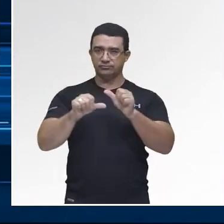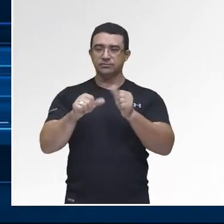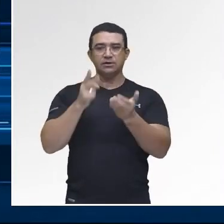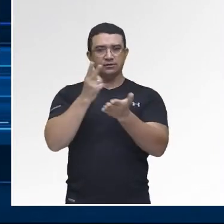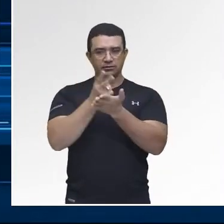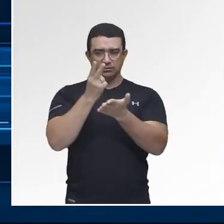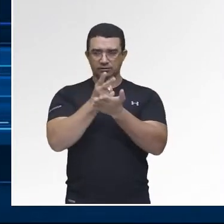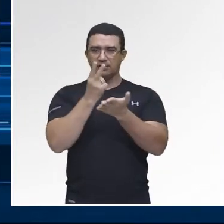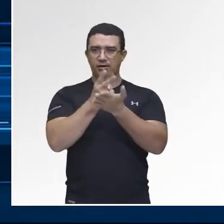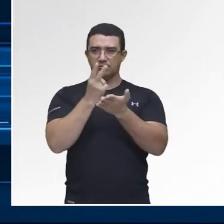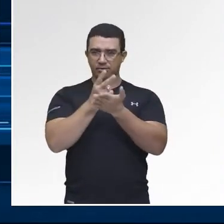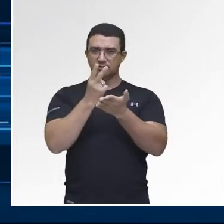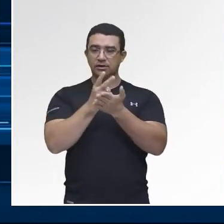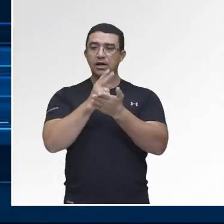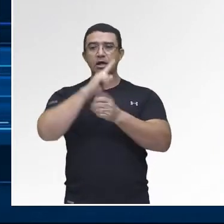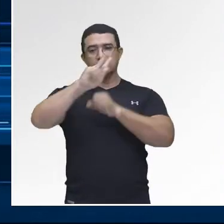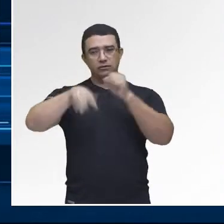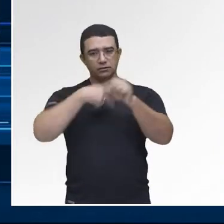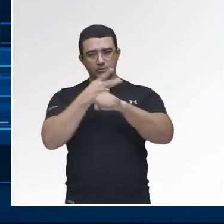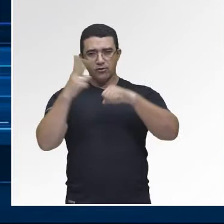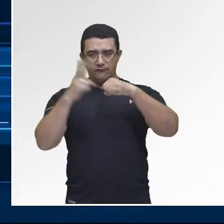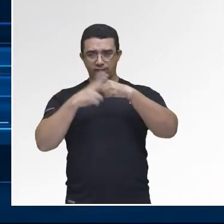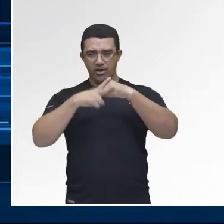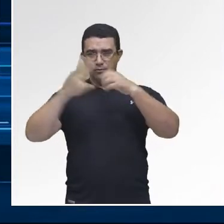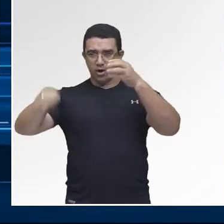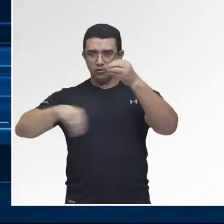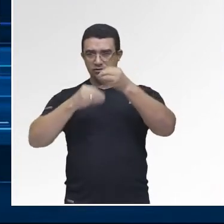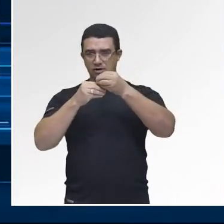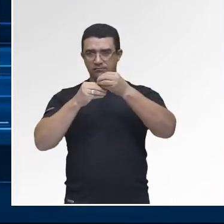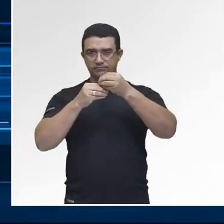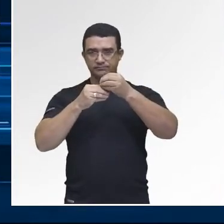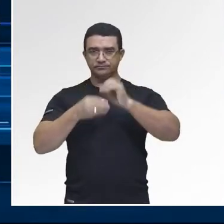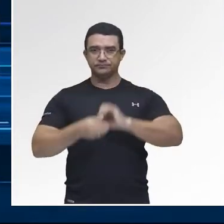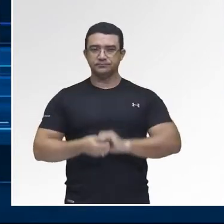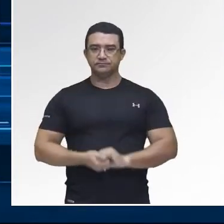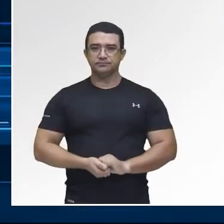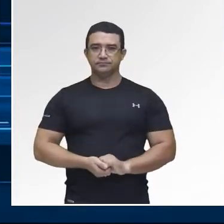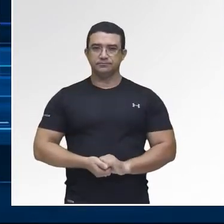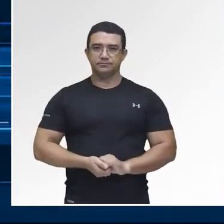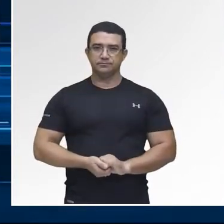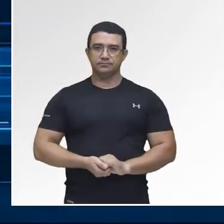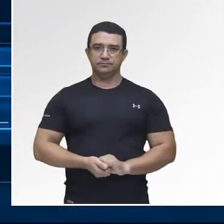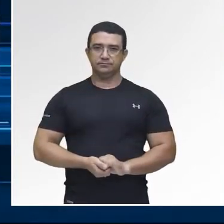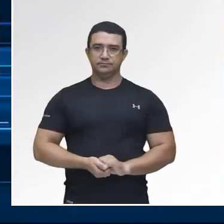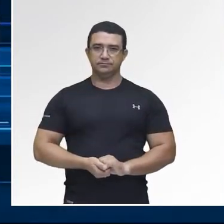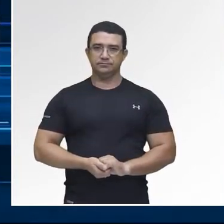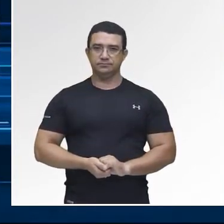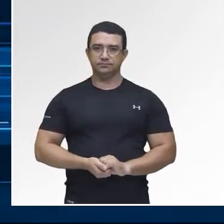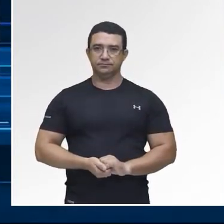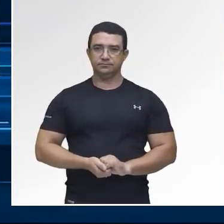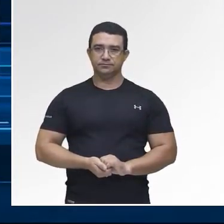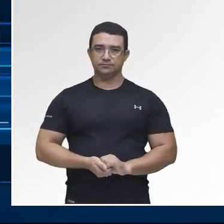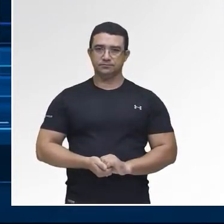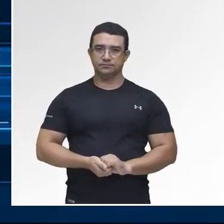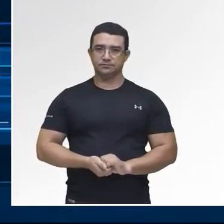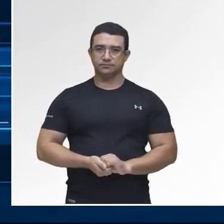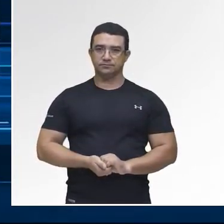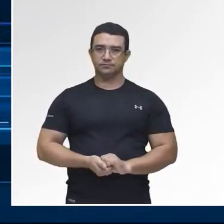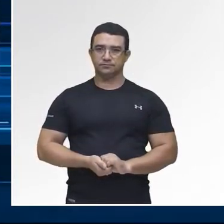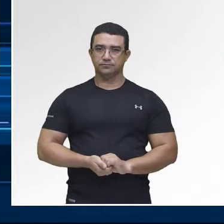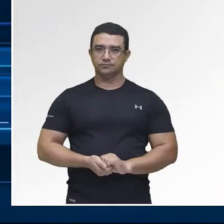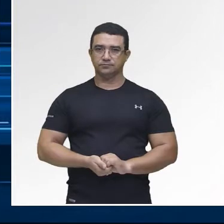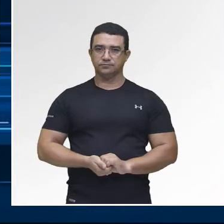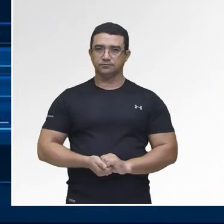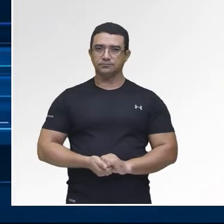sempre depois do verbo auxiliar, que nesse caso aqui, nessa estrutura desse tempo verbal, é o have. Então, vai ficar